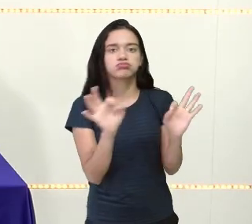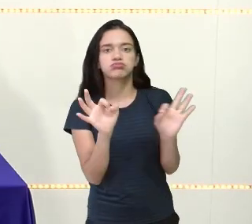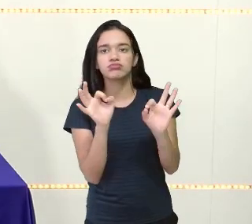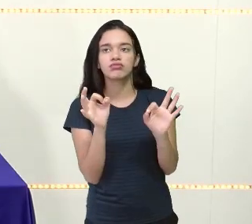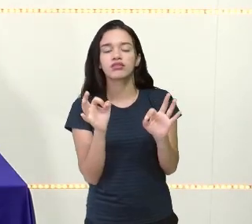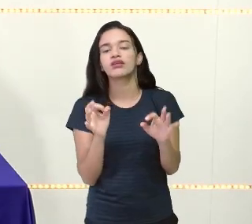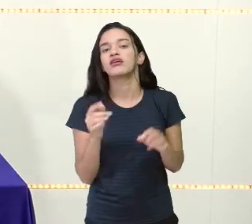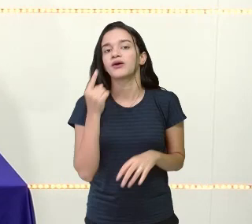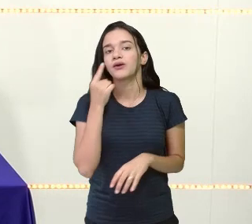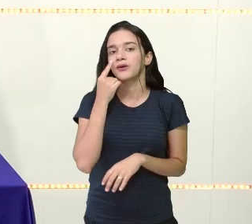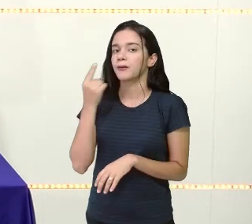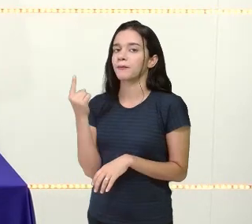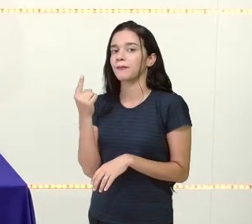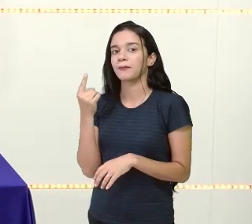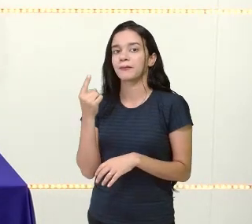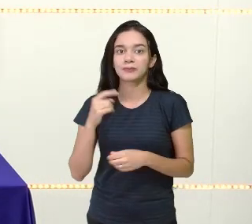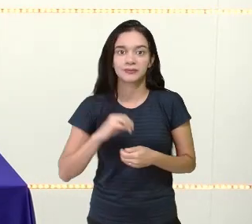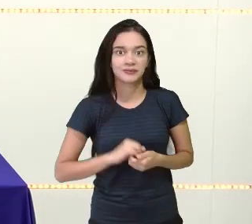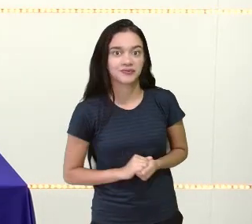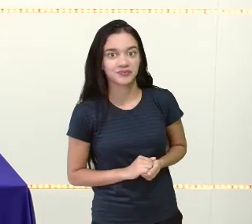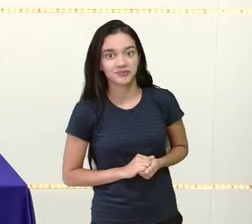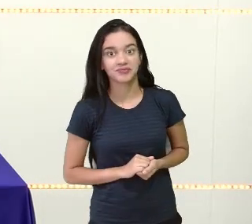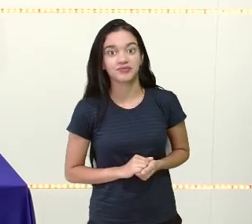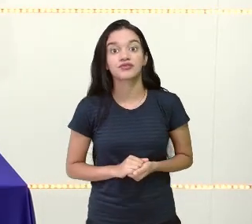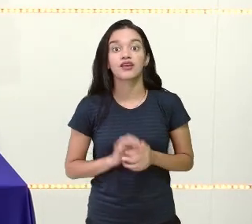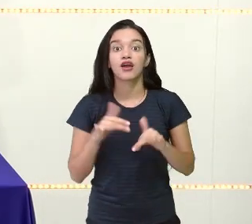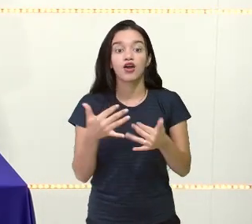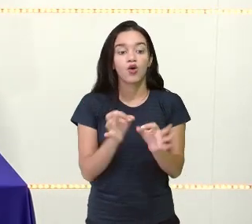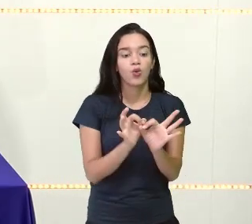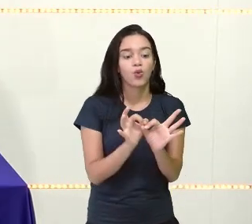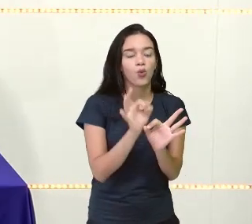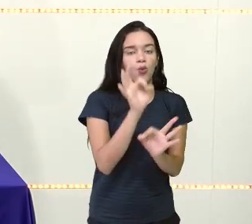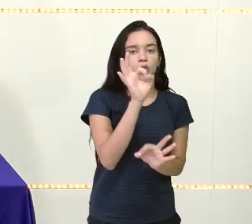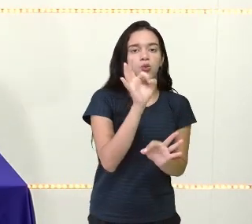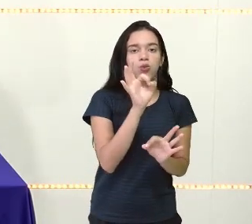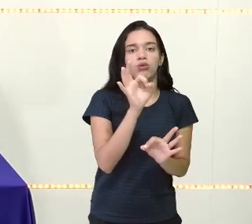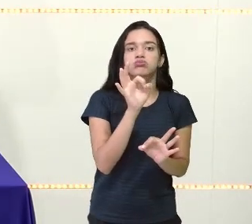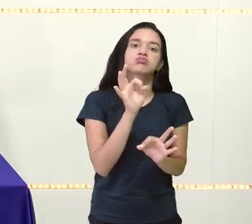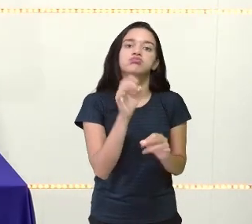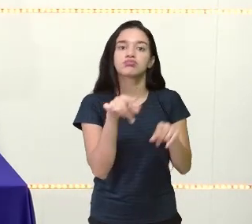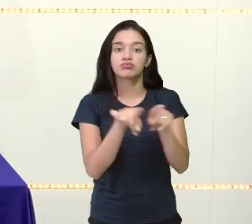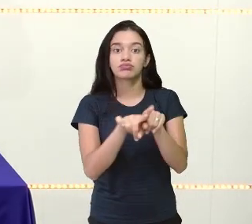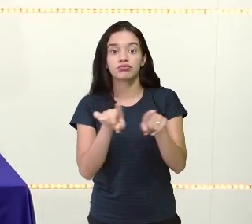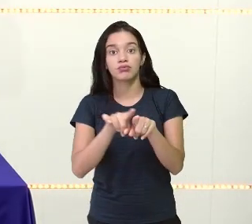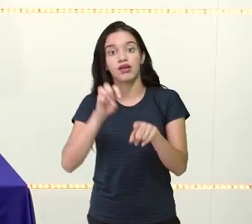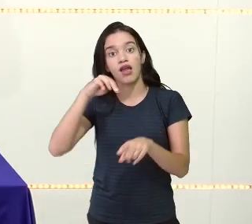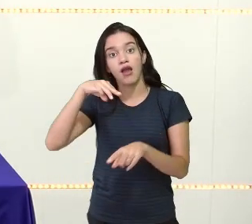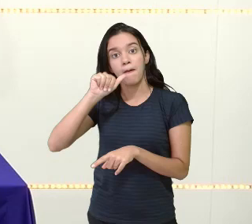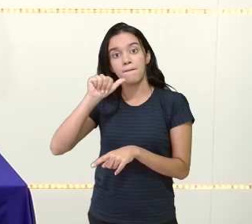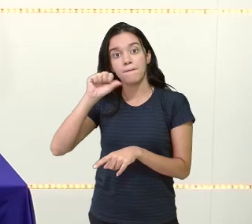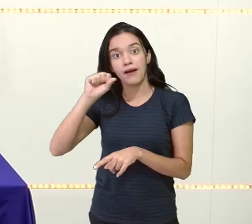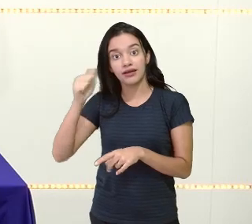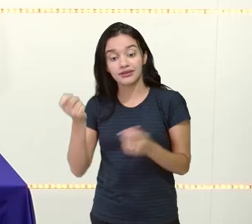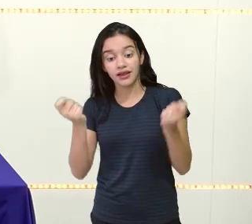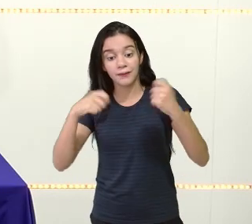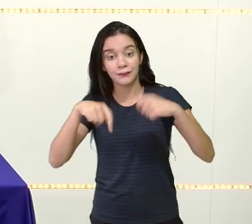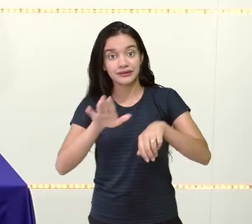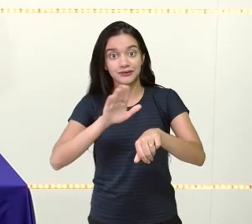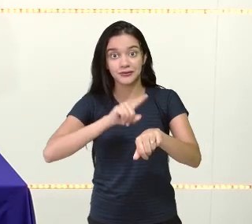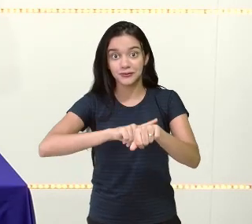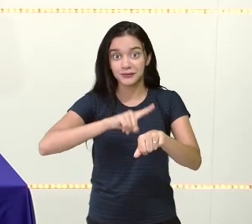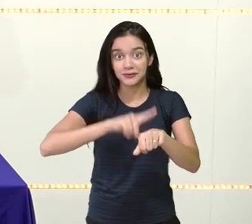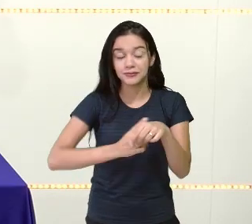aqui sobre algumas grandezas: comprimento, massa, capacidade e